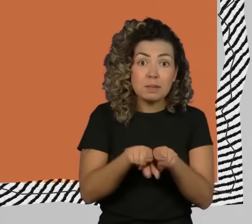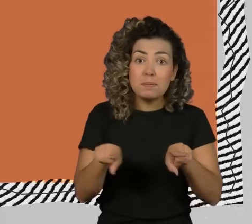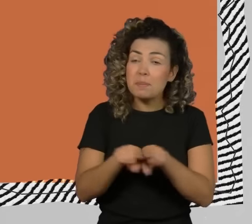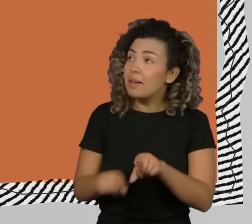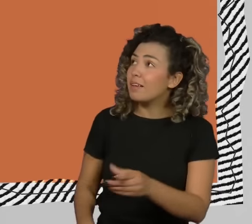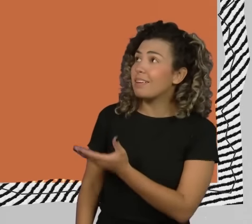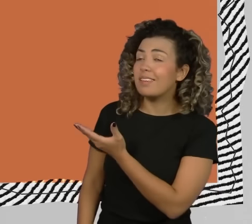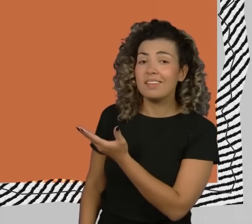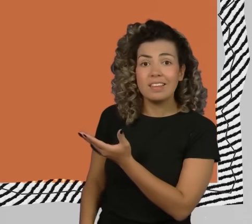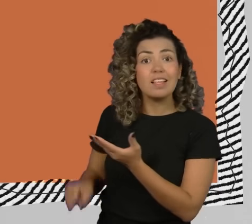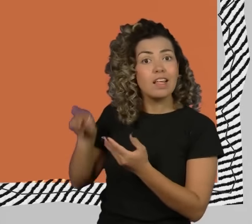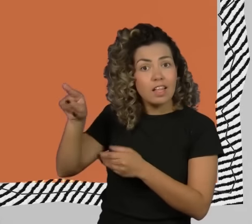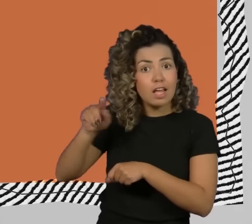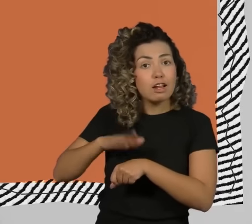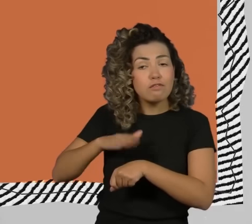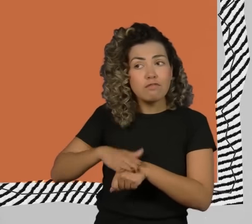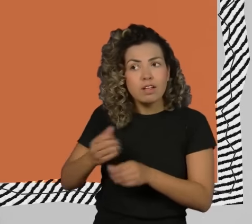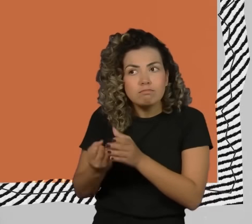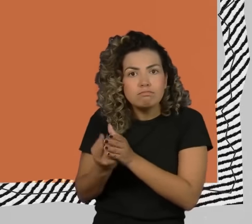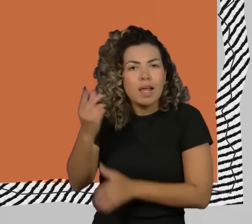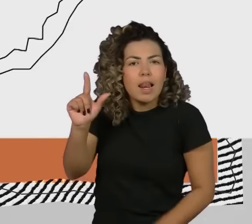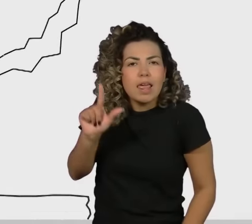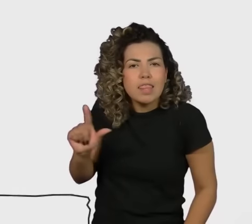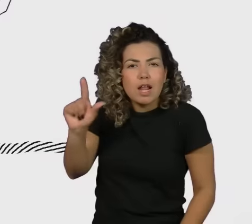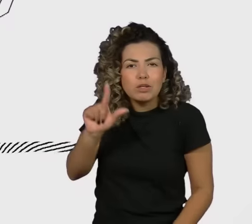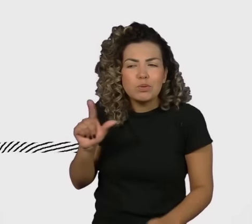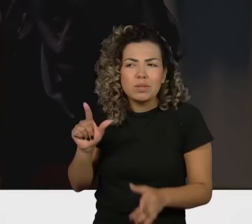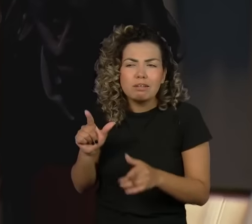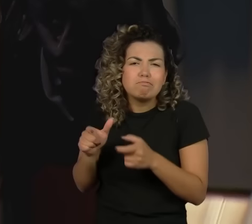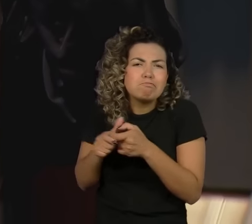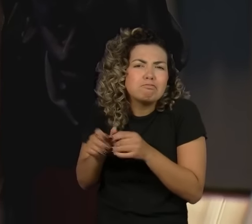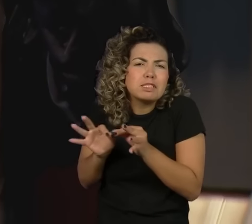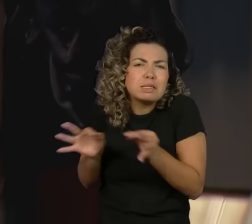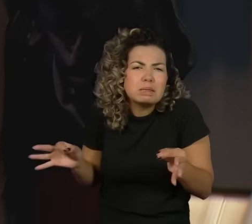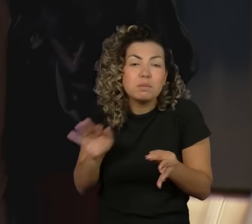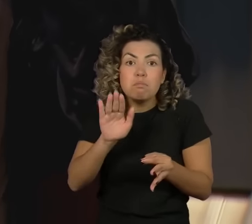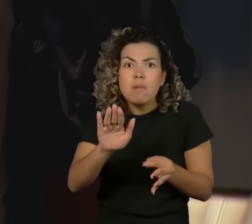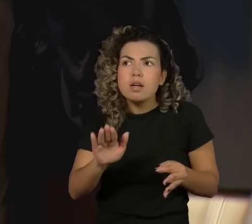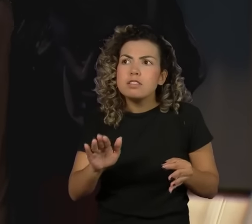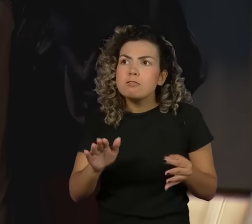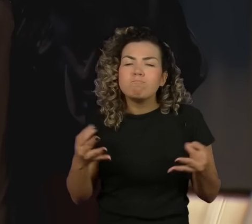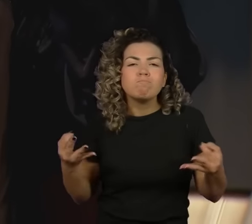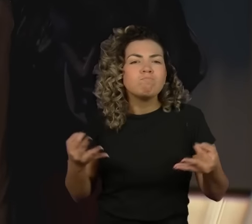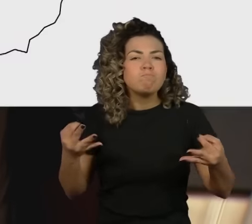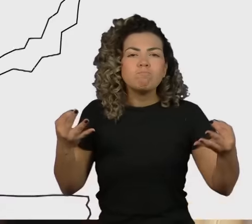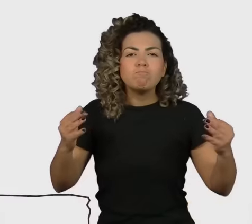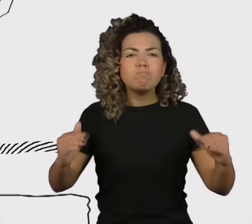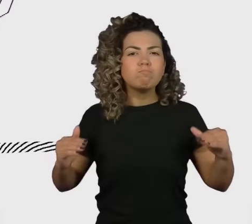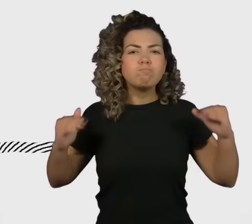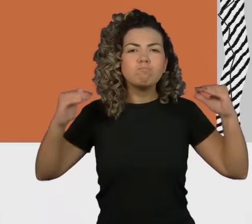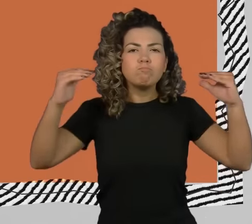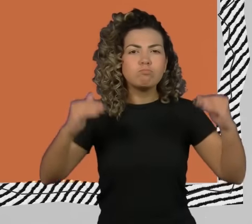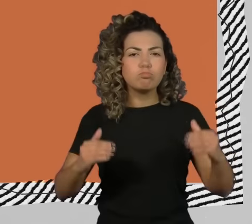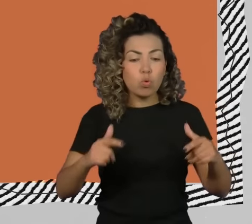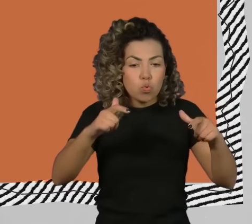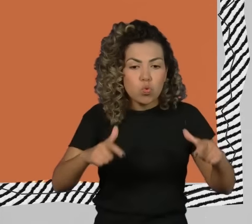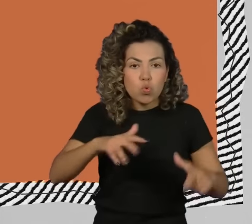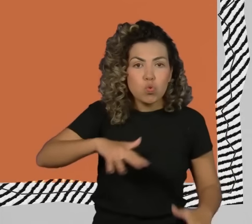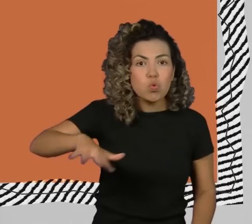uma literatura pequena, mas refinada, lugar comum, lugar público, e Panamérica, dois